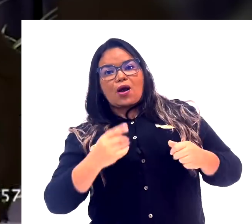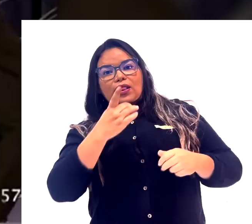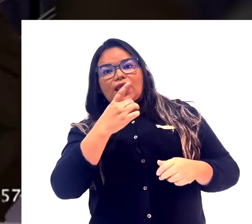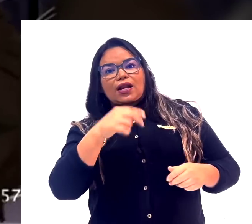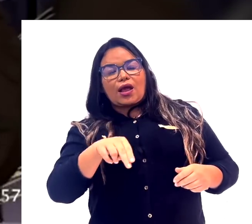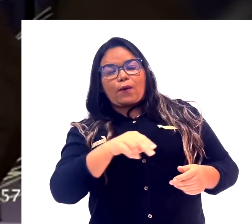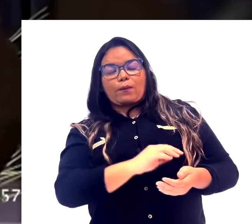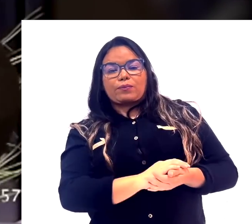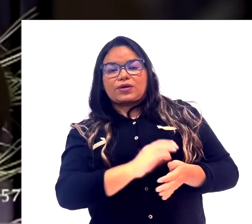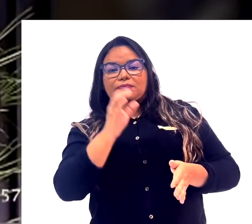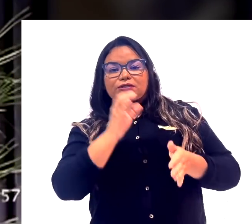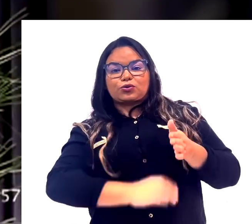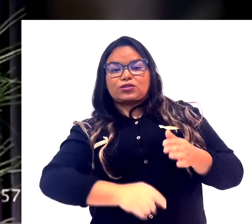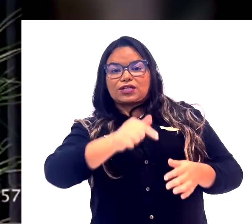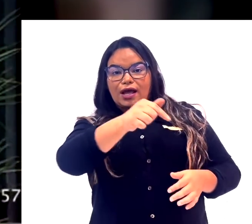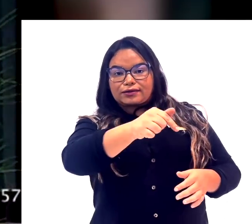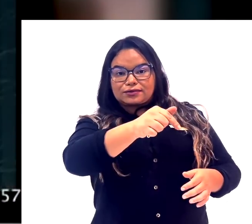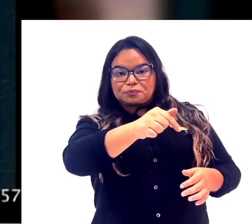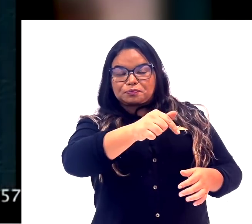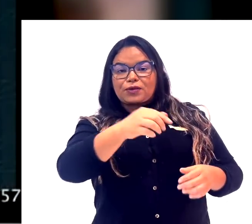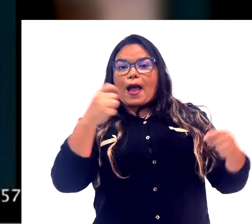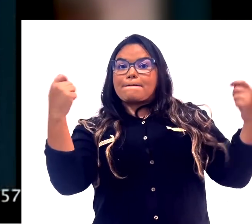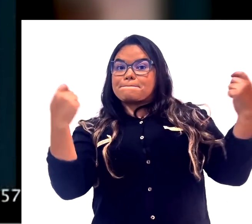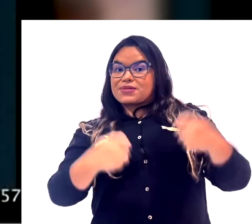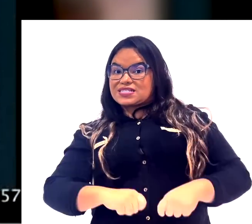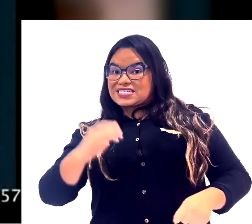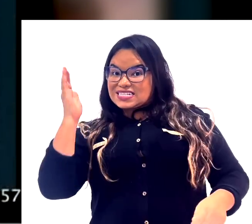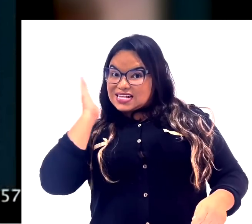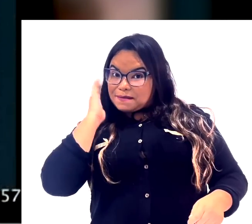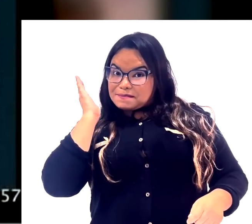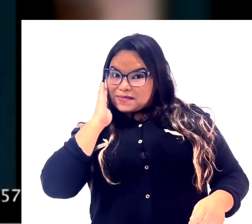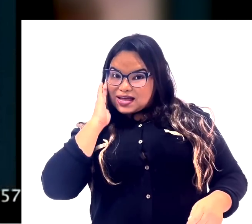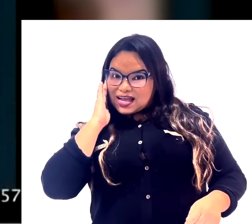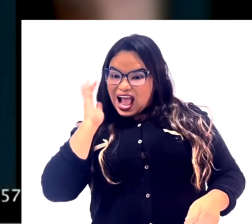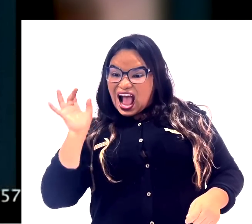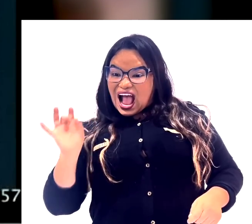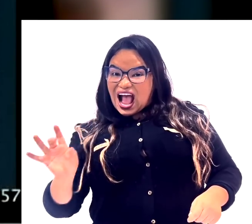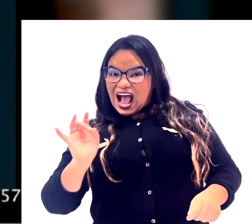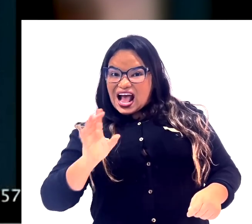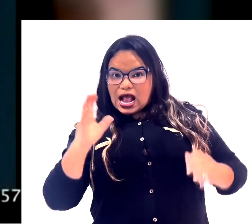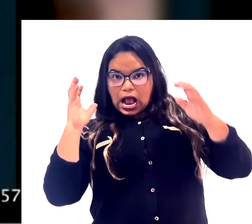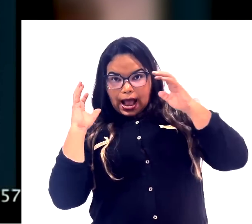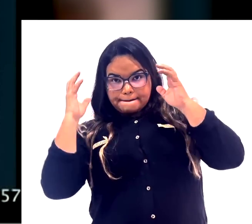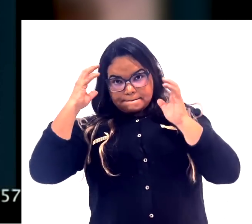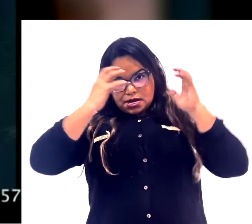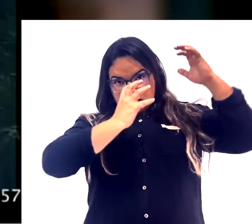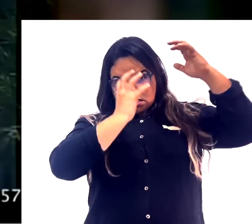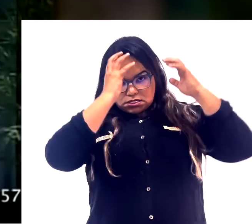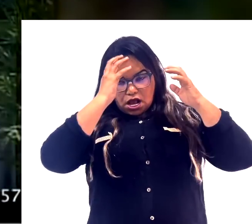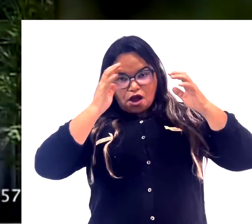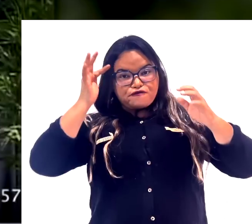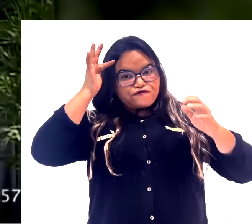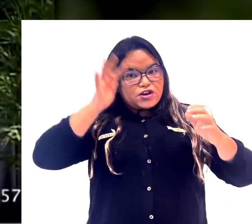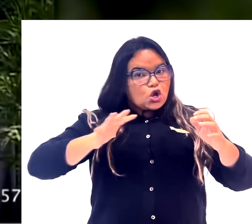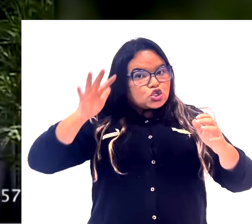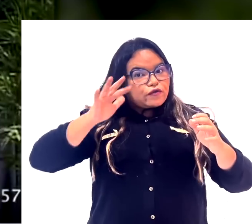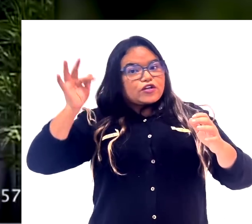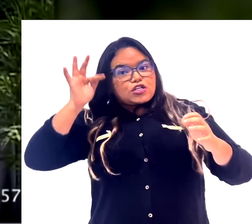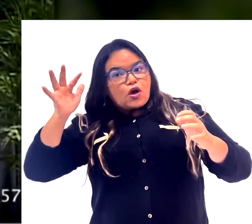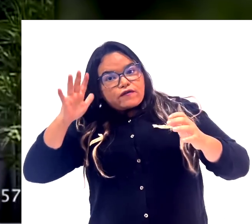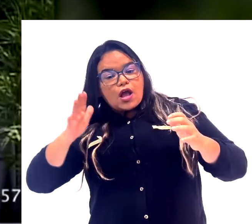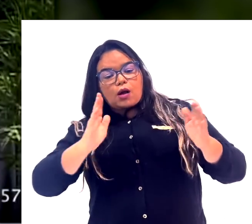Capítulo 7. Portanto, precisamos saber que cada uma dessas cabeças e quais eram as filosofias associadas com esse período de